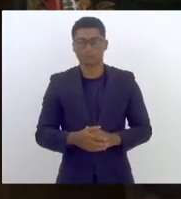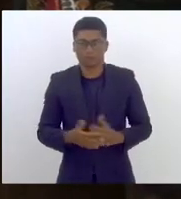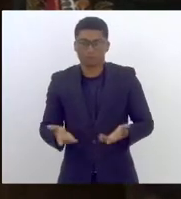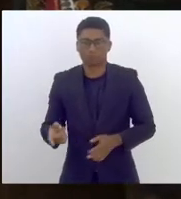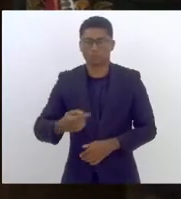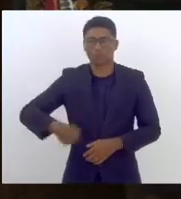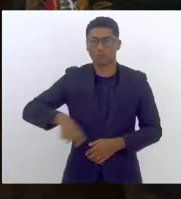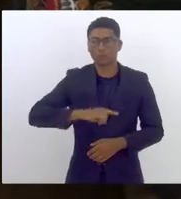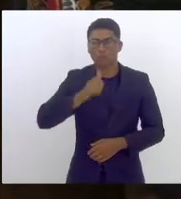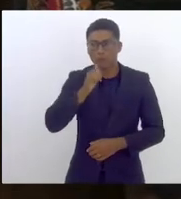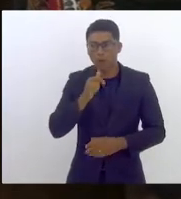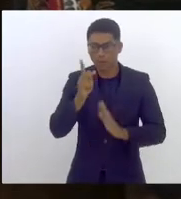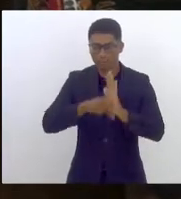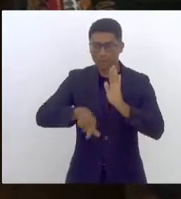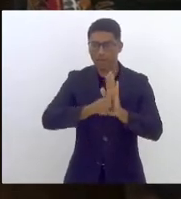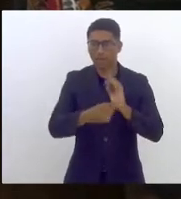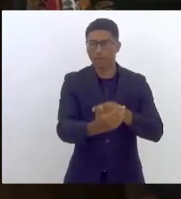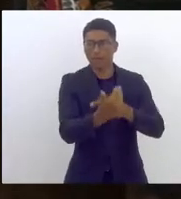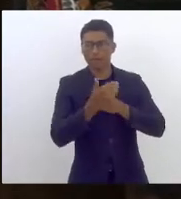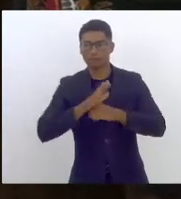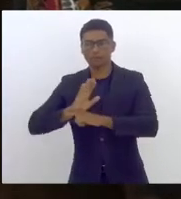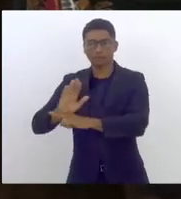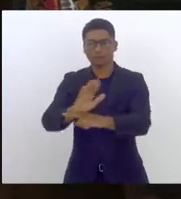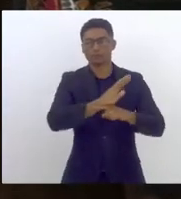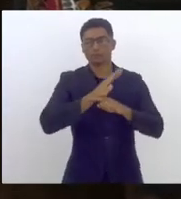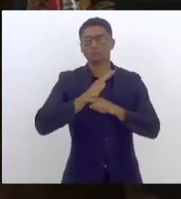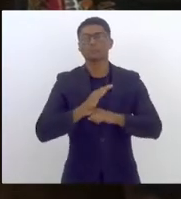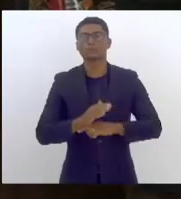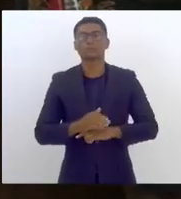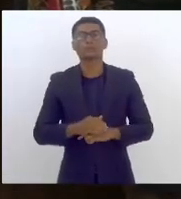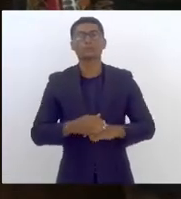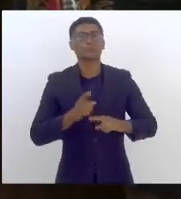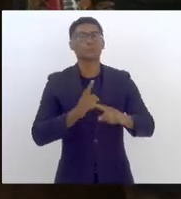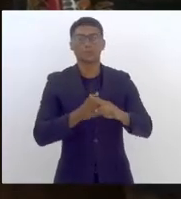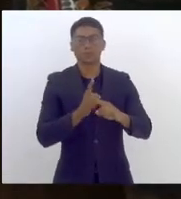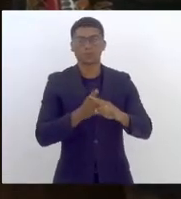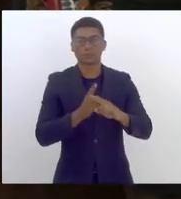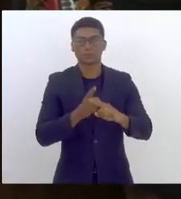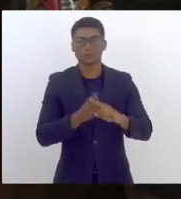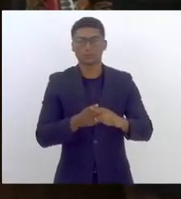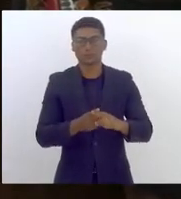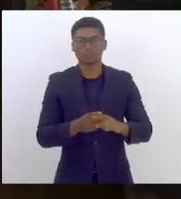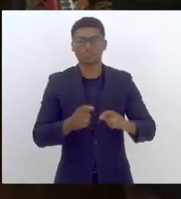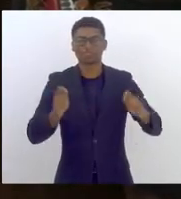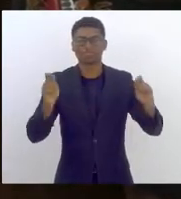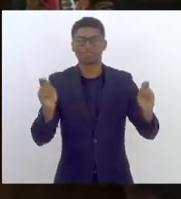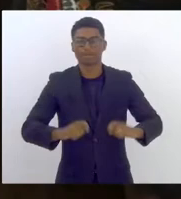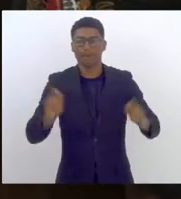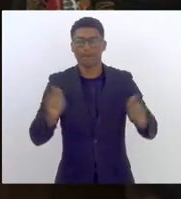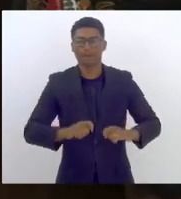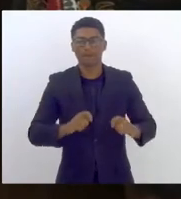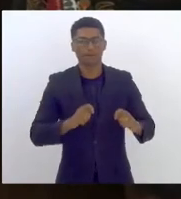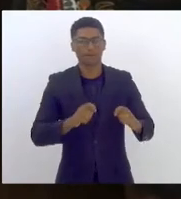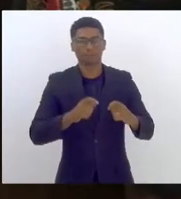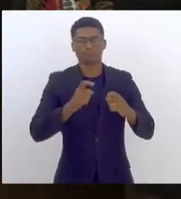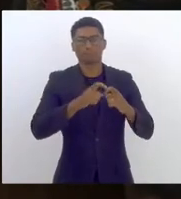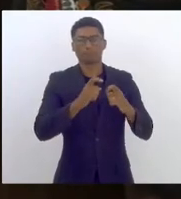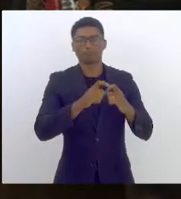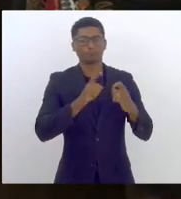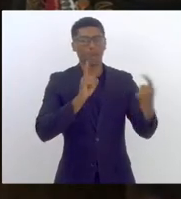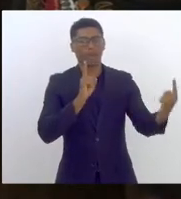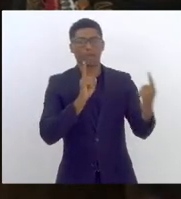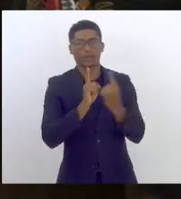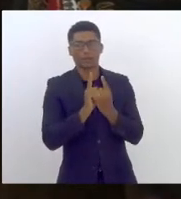mulheres garante né um atendimento isonô um atendimento que